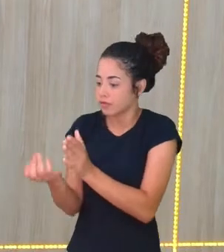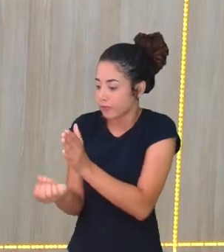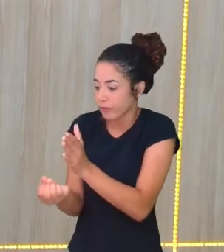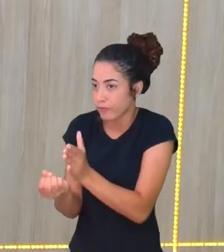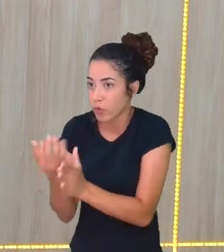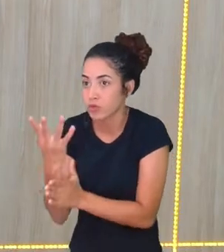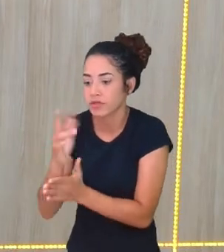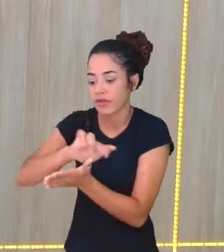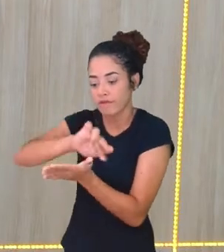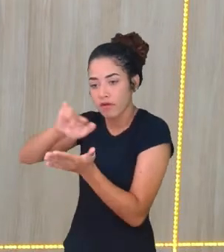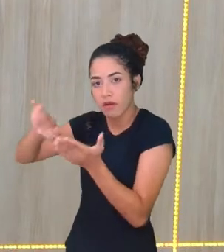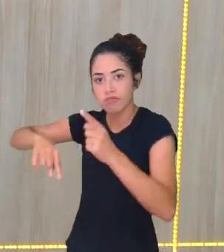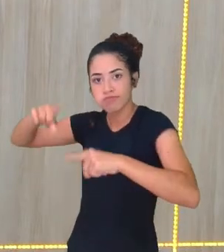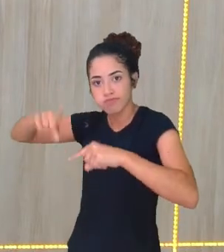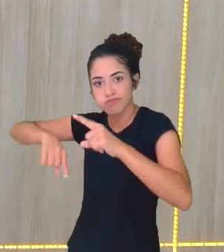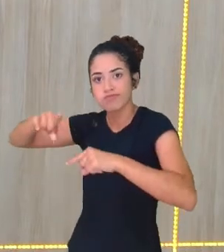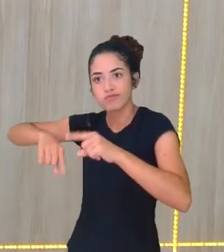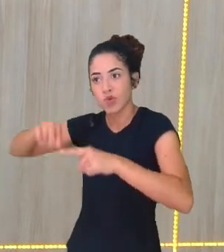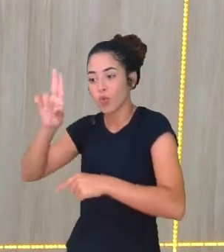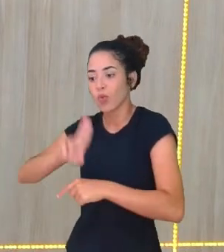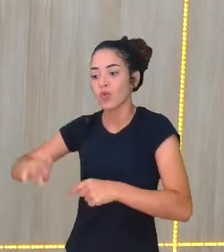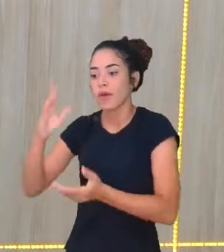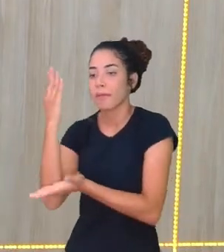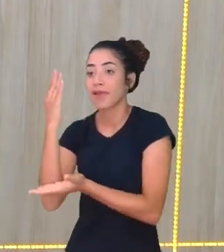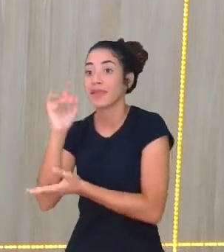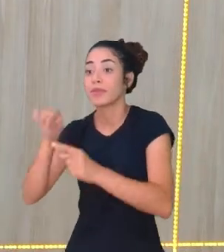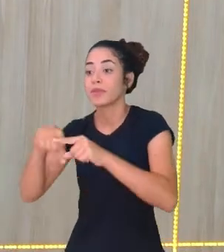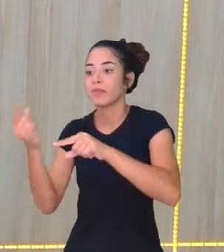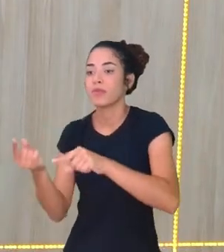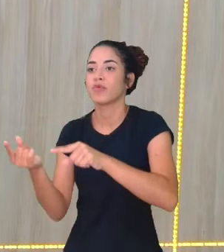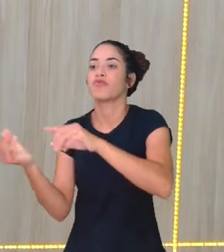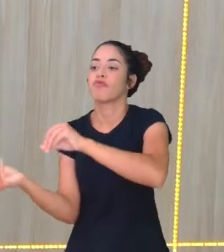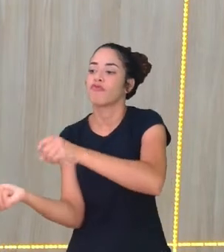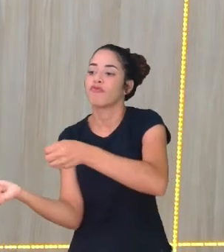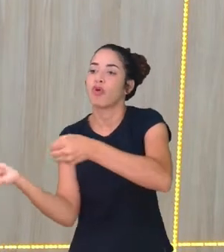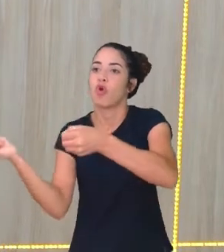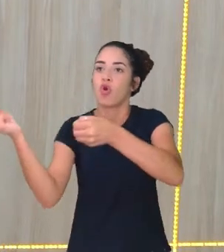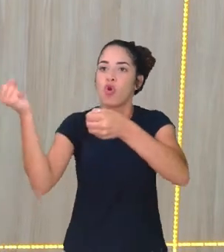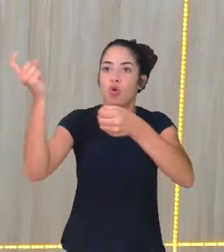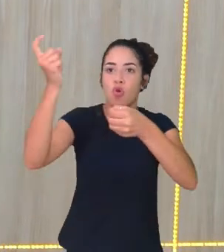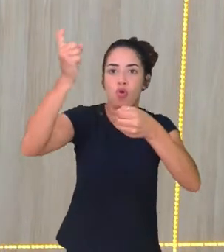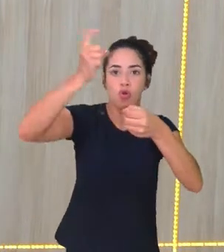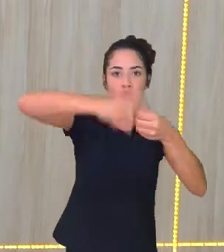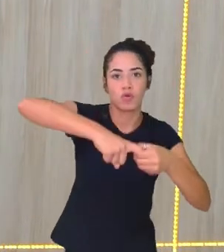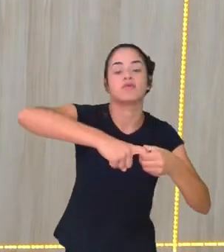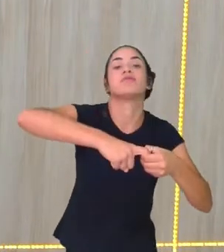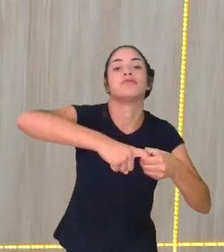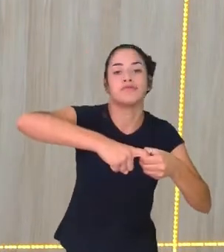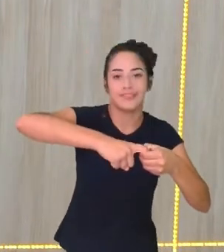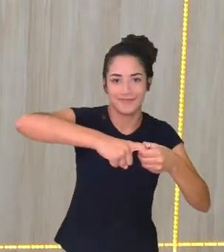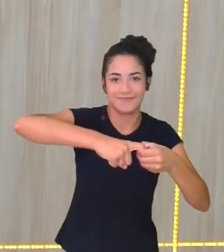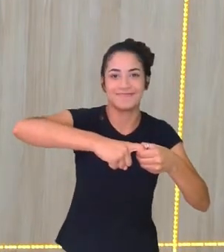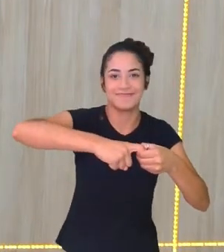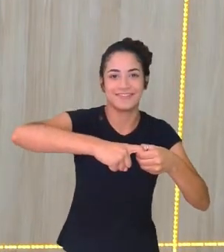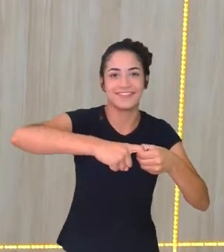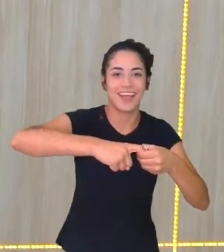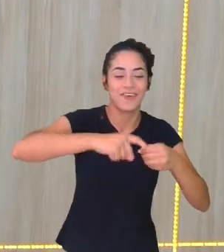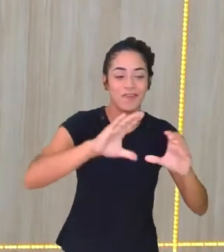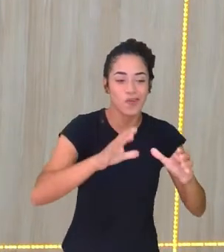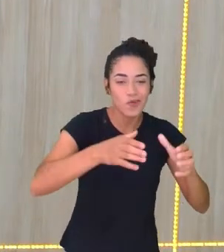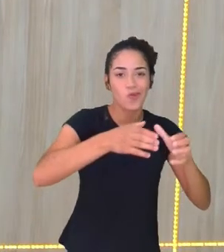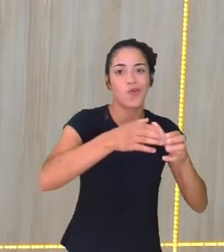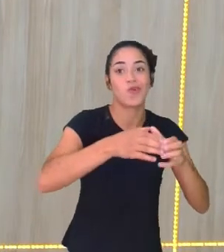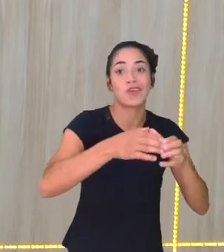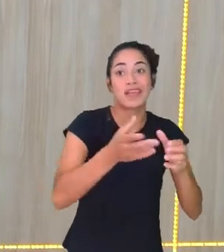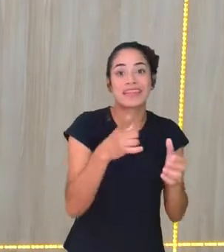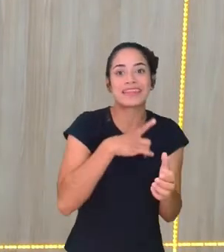vários produtos com aquela madeira e vai devolver também chamados produtos manufaturados para a colônia que terá